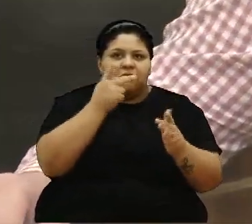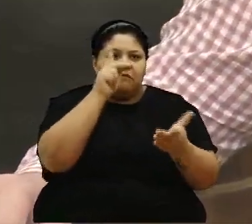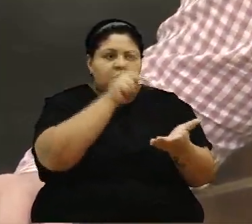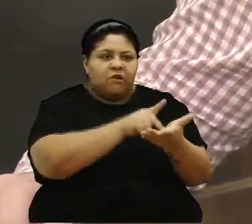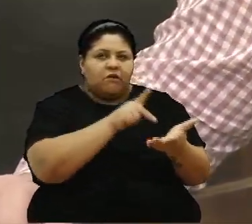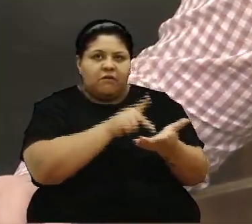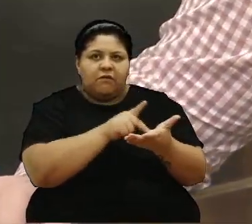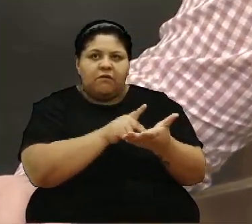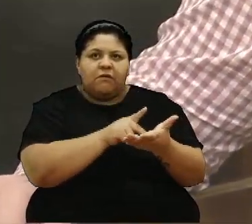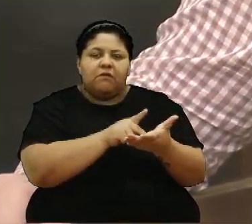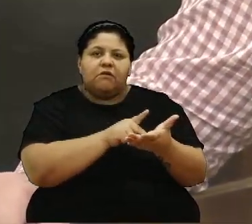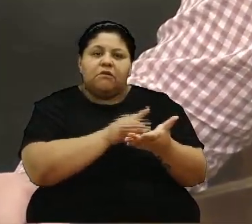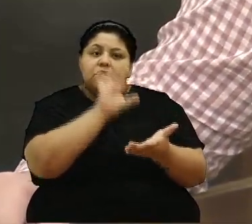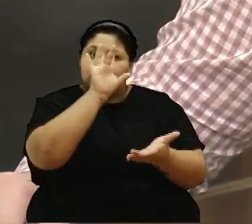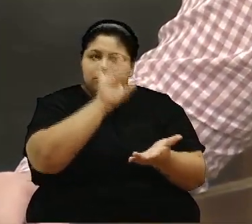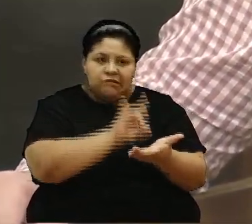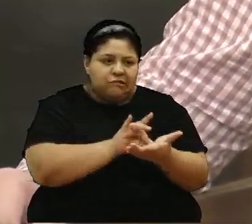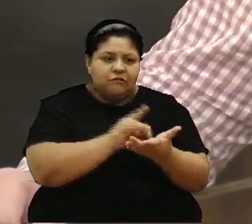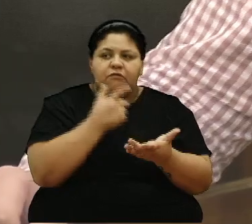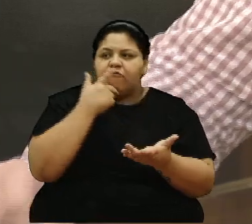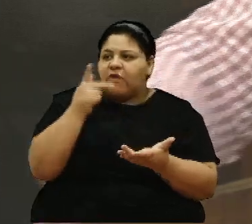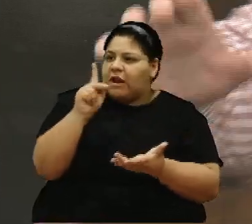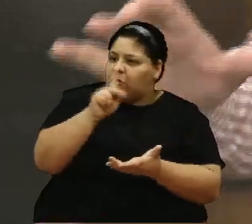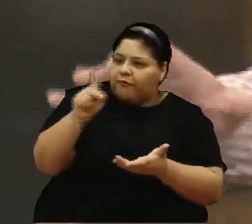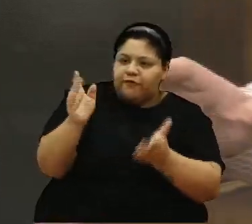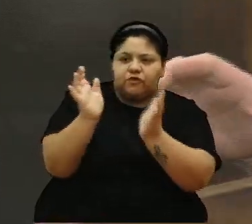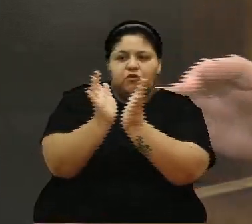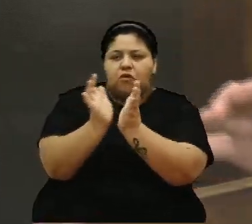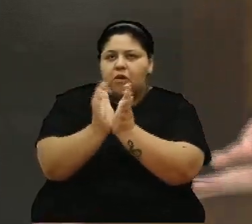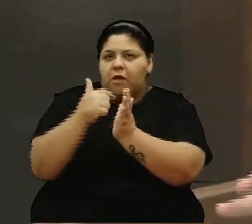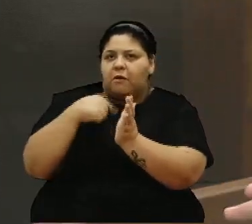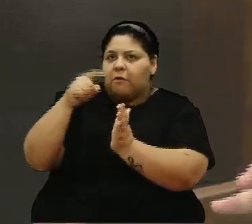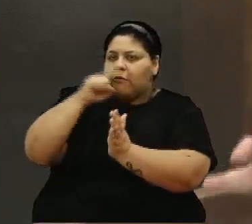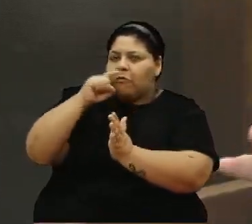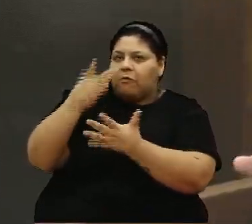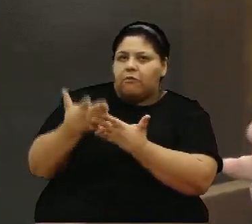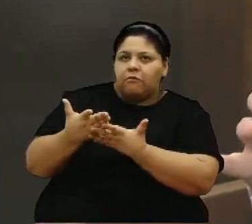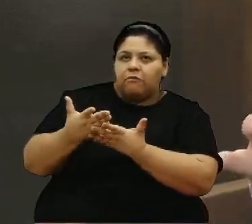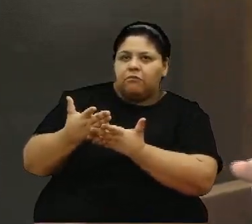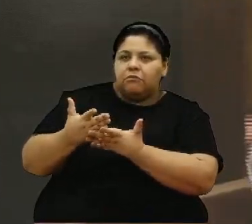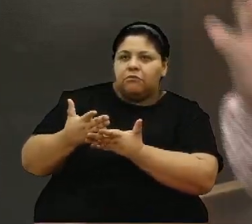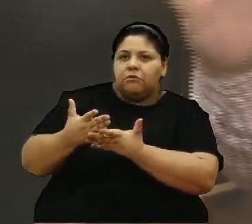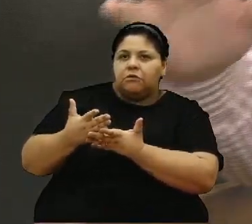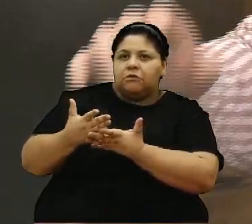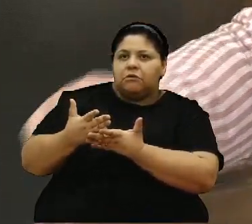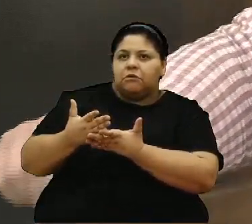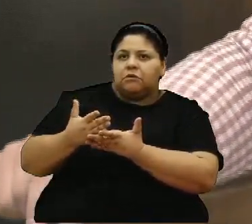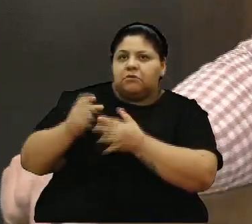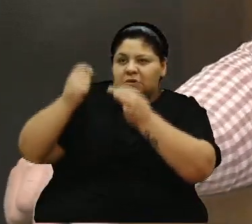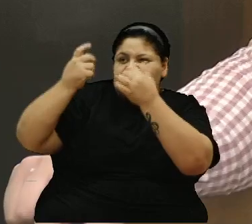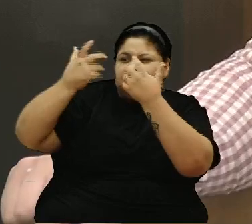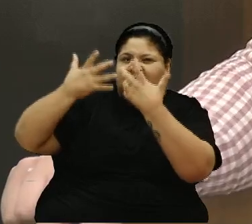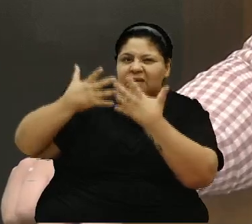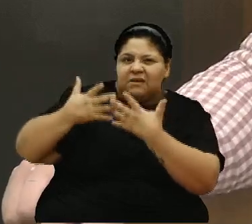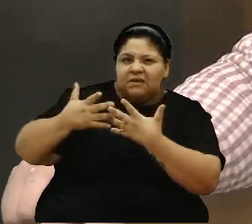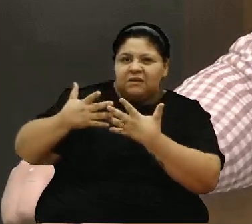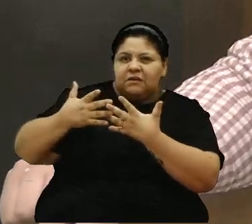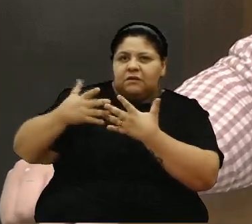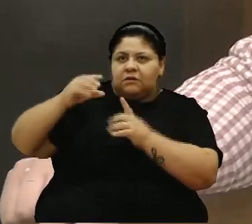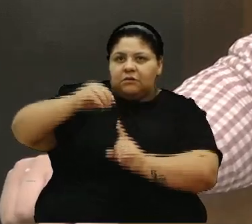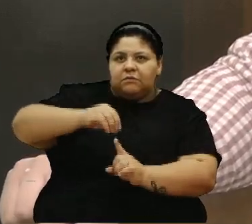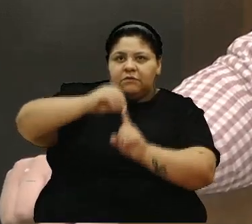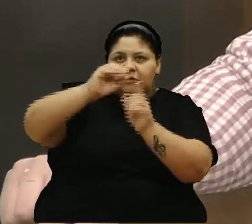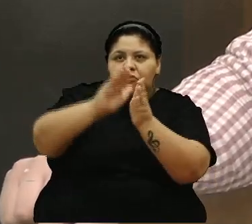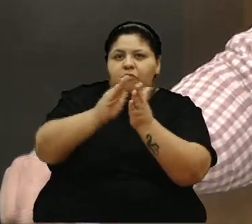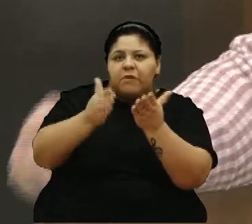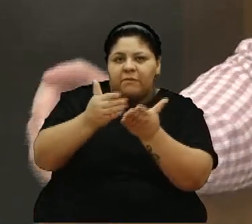verdade, se confirmava, ou falar com o professor, com algum colega, saía justificado, né, para trazer um princípio bíblico